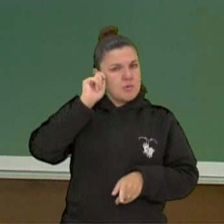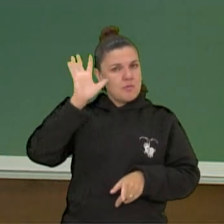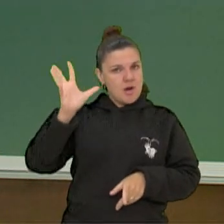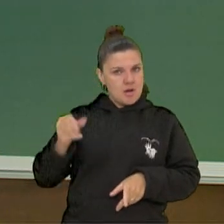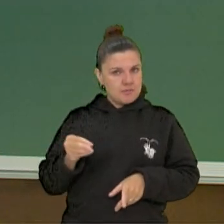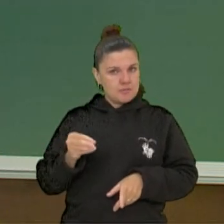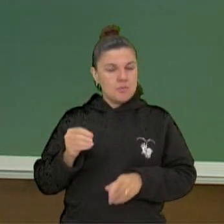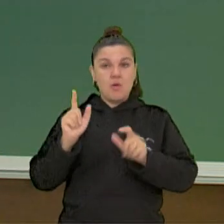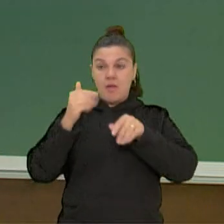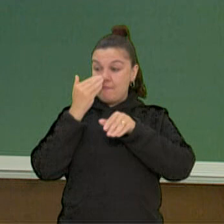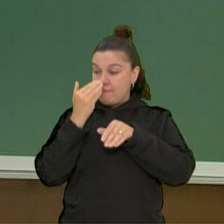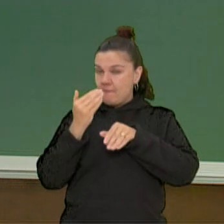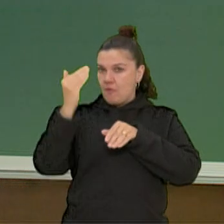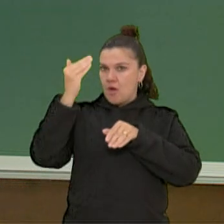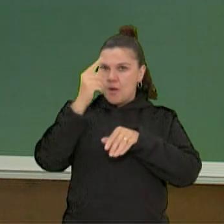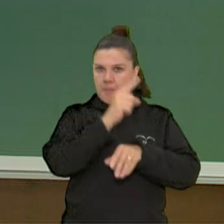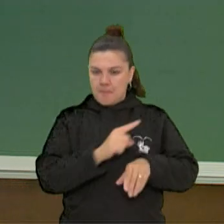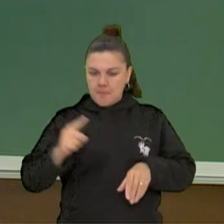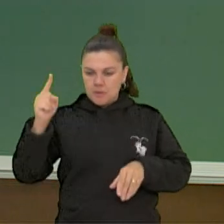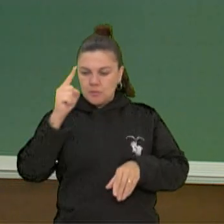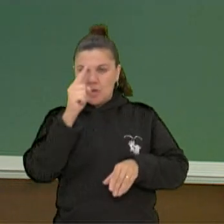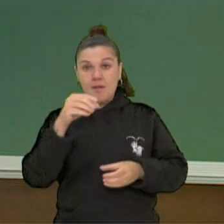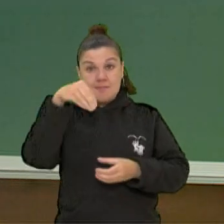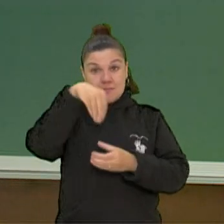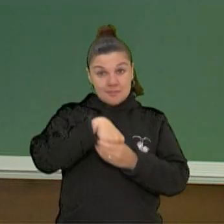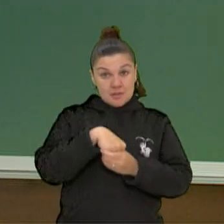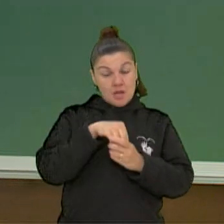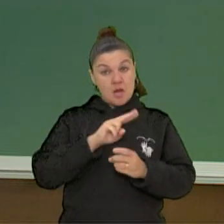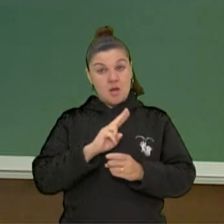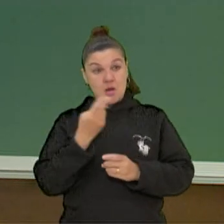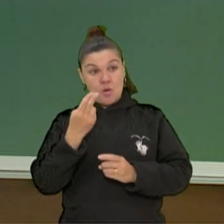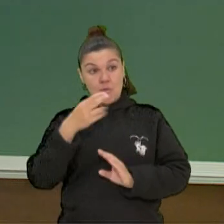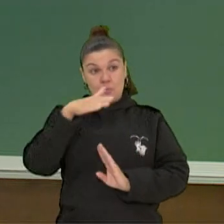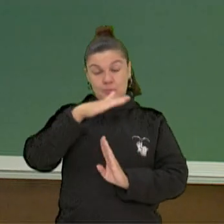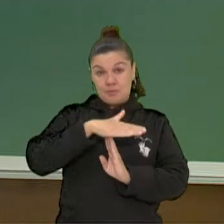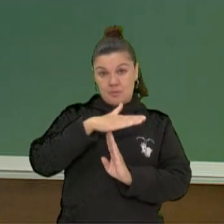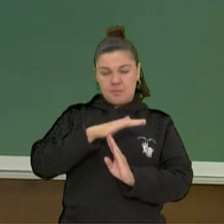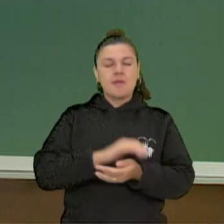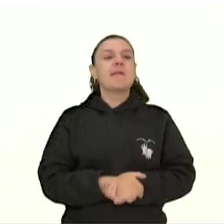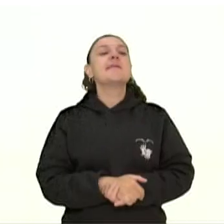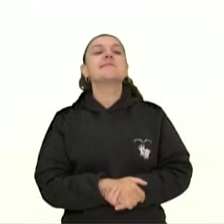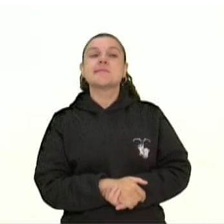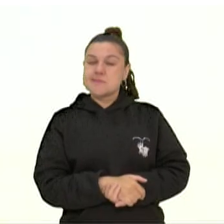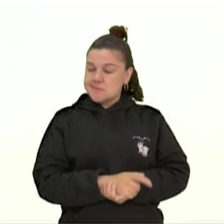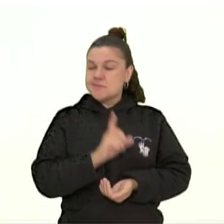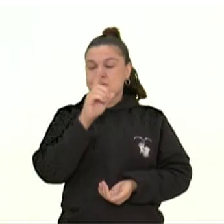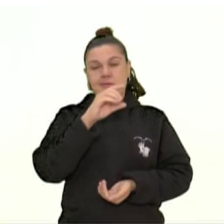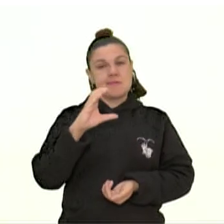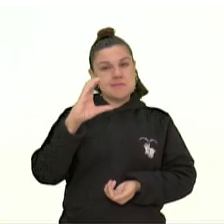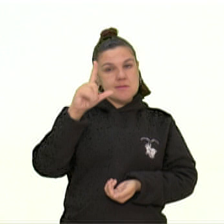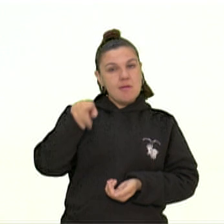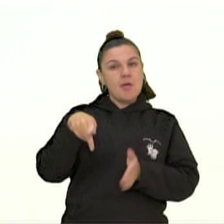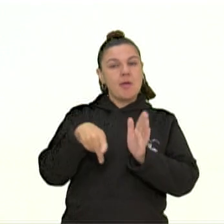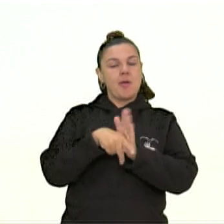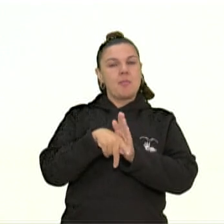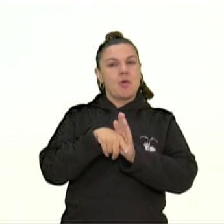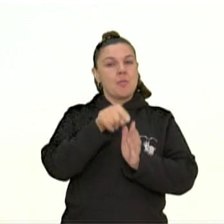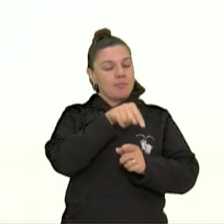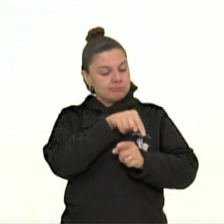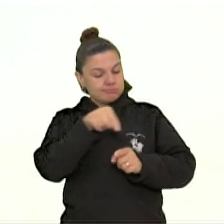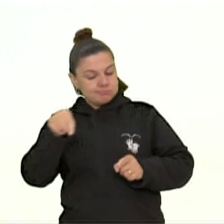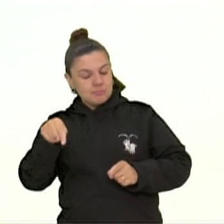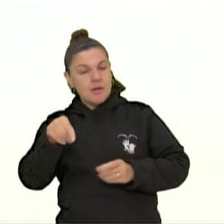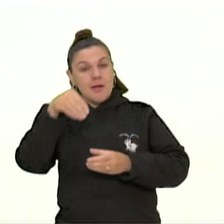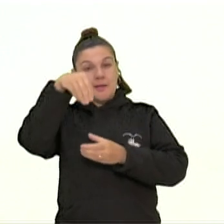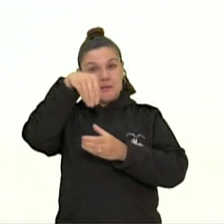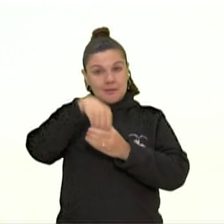externa, pendular, interna ou temporária. São as migrações internas, né? Internas, aquelas horizontais, que são